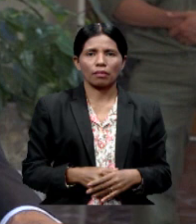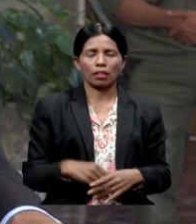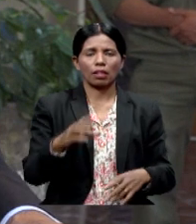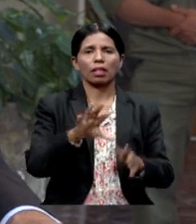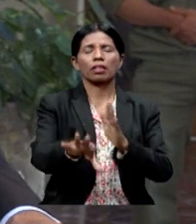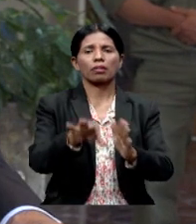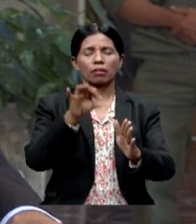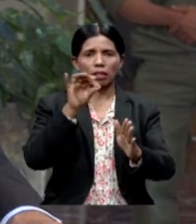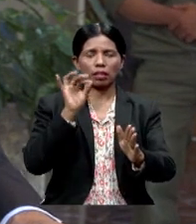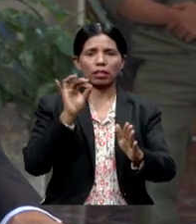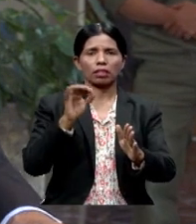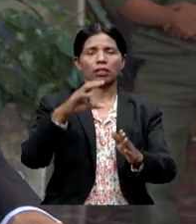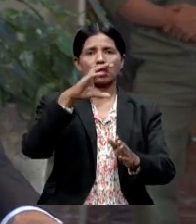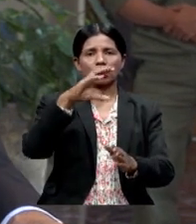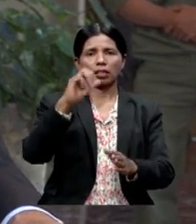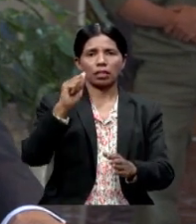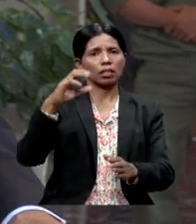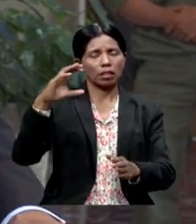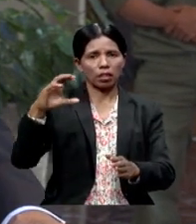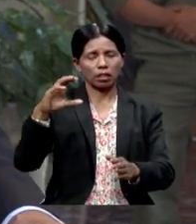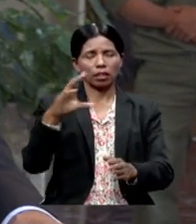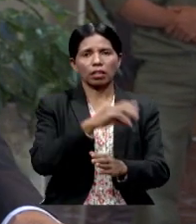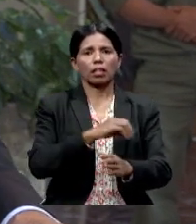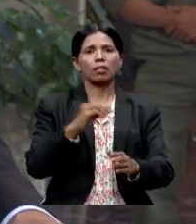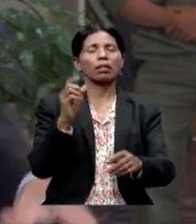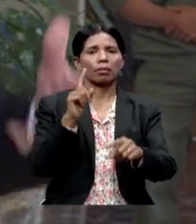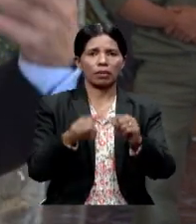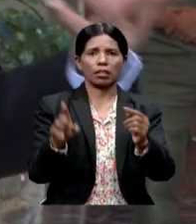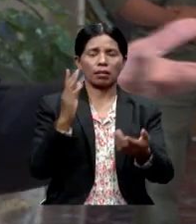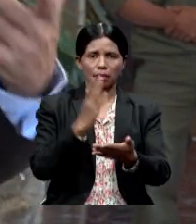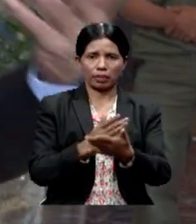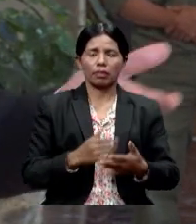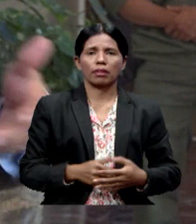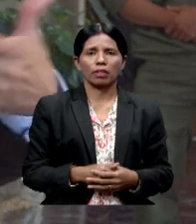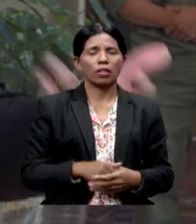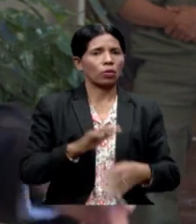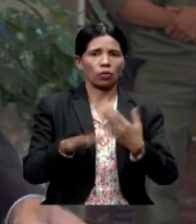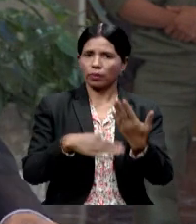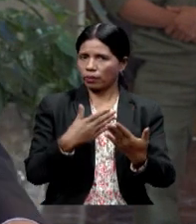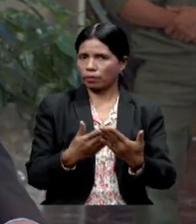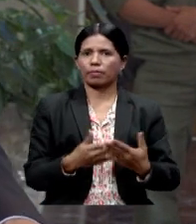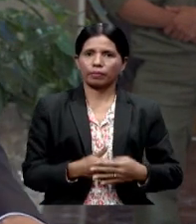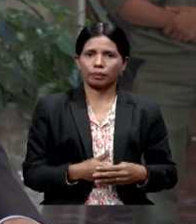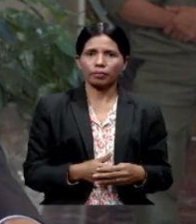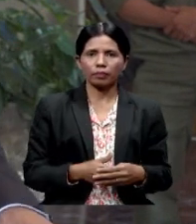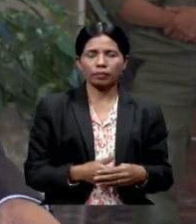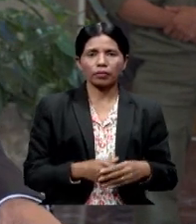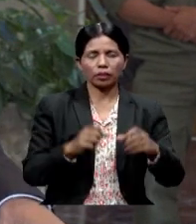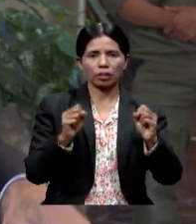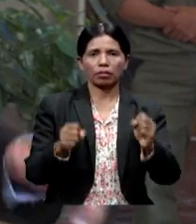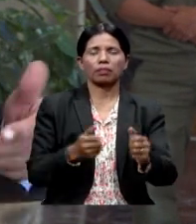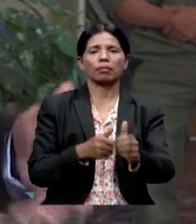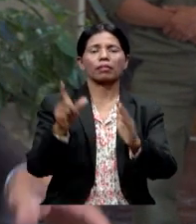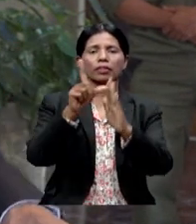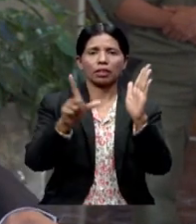Tonomeia, mas depois de Labele Dimiti, depois de Neuto. É beleza o que